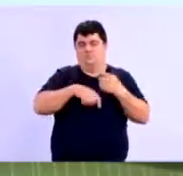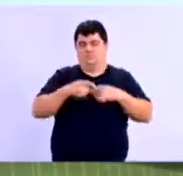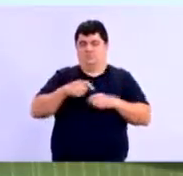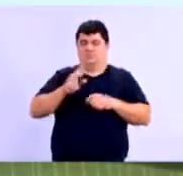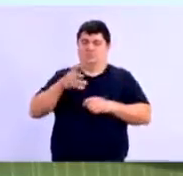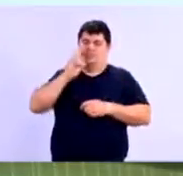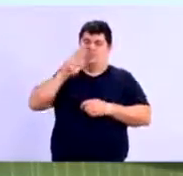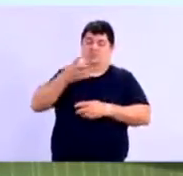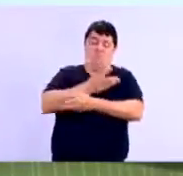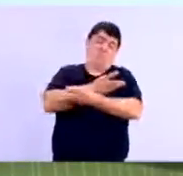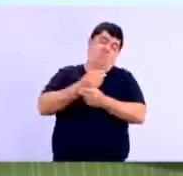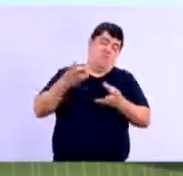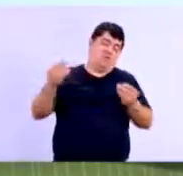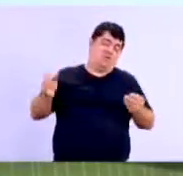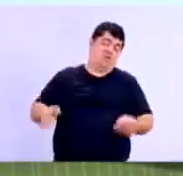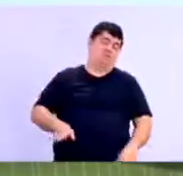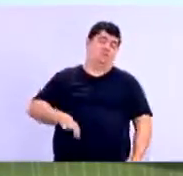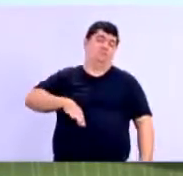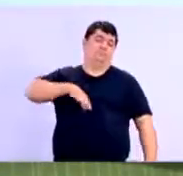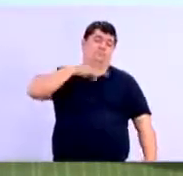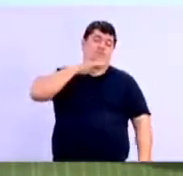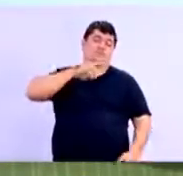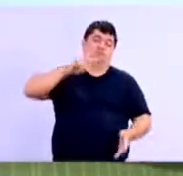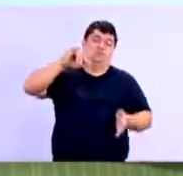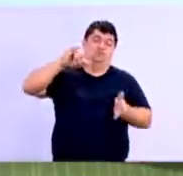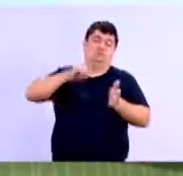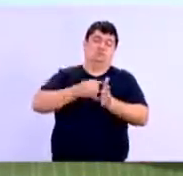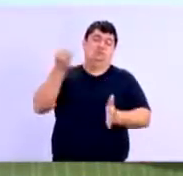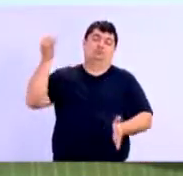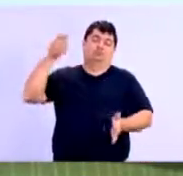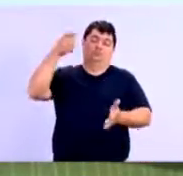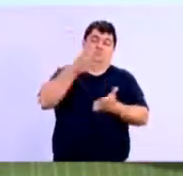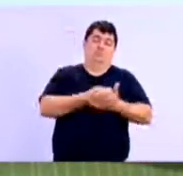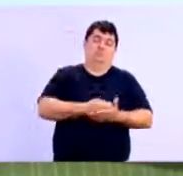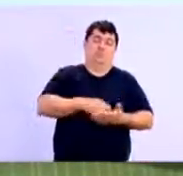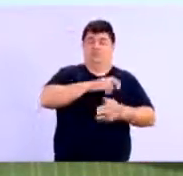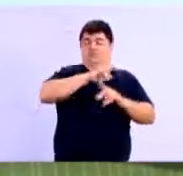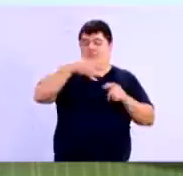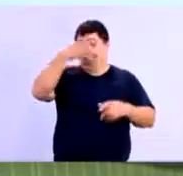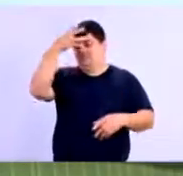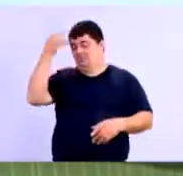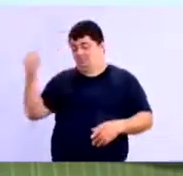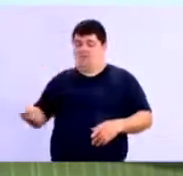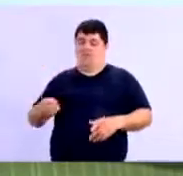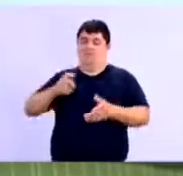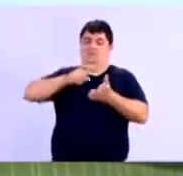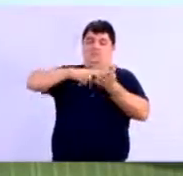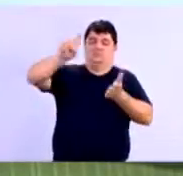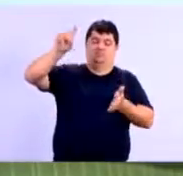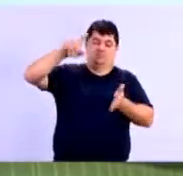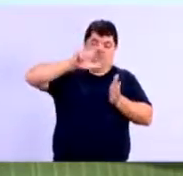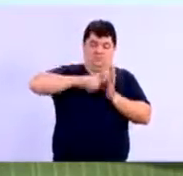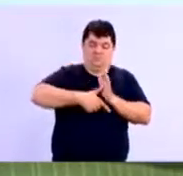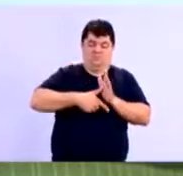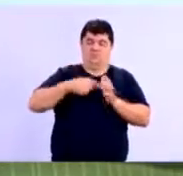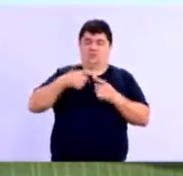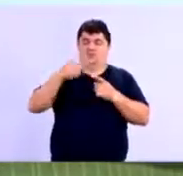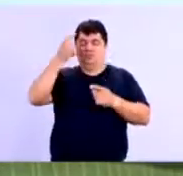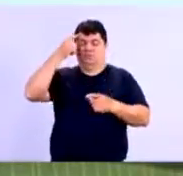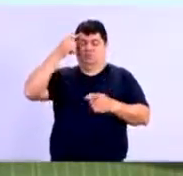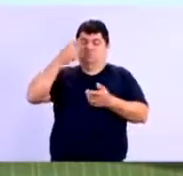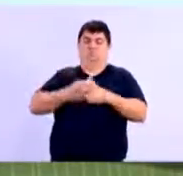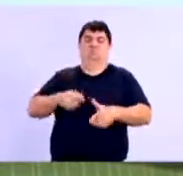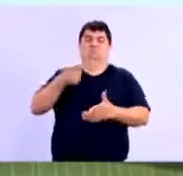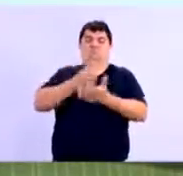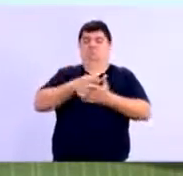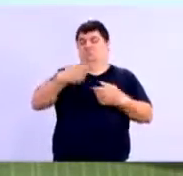ver empresas que pagam juros mesmo tendo dinheiro em caixa. Esquece de pagar duplicata, deixa o imposto atrasar, porque acha que não tem que pagar. Aí no